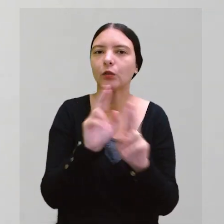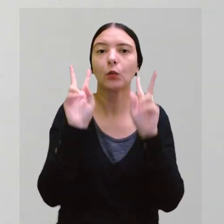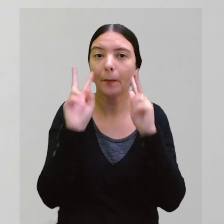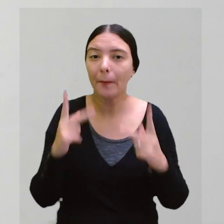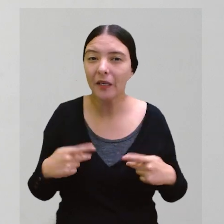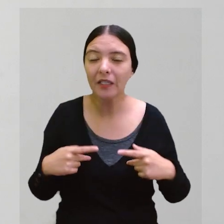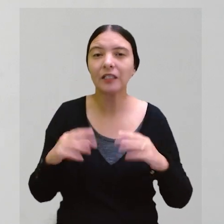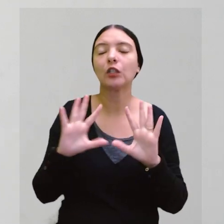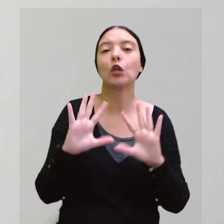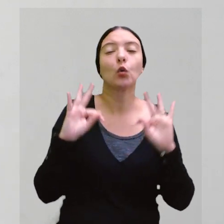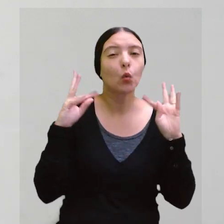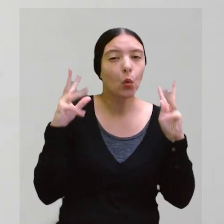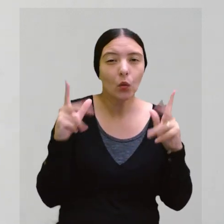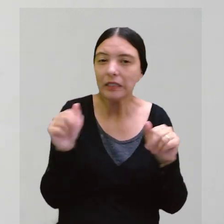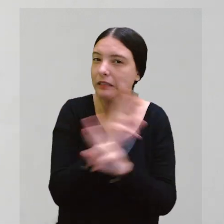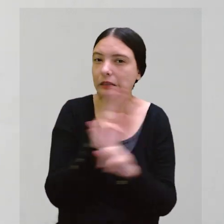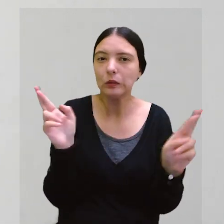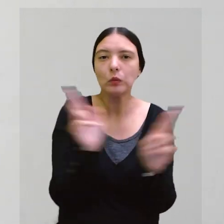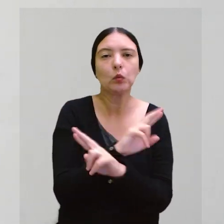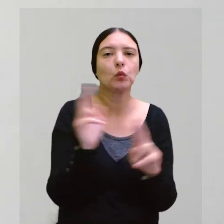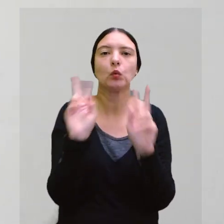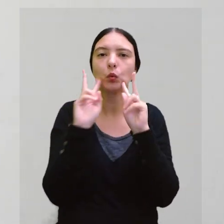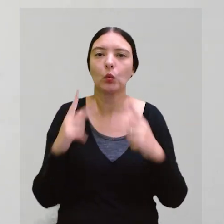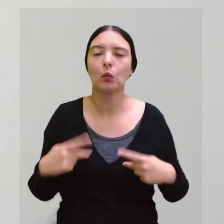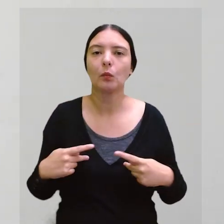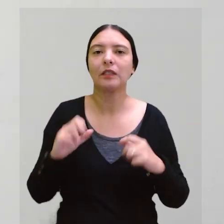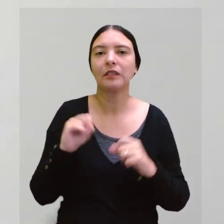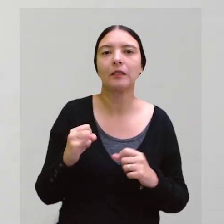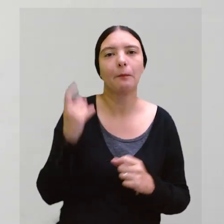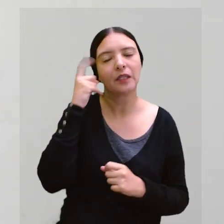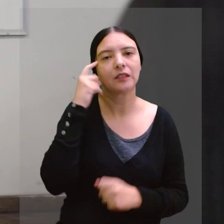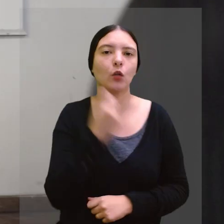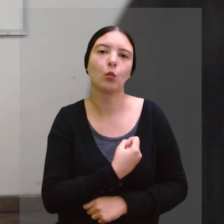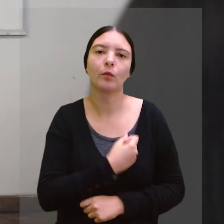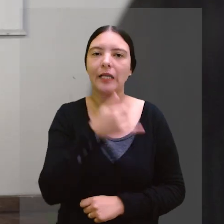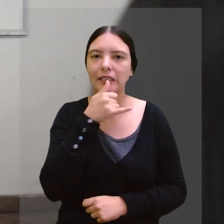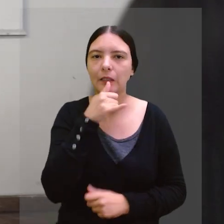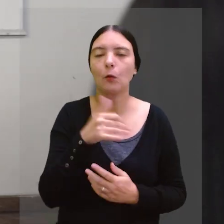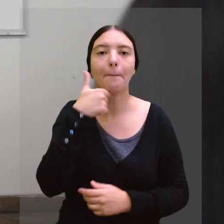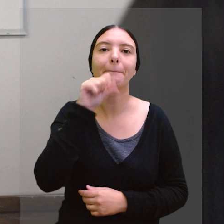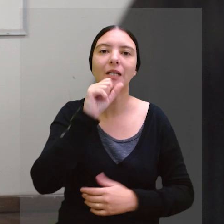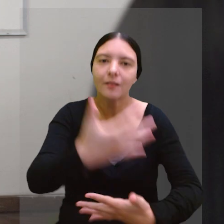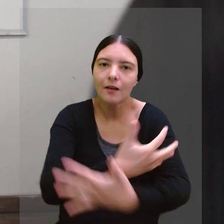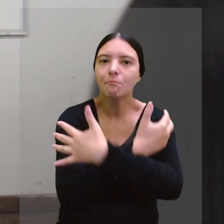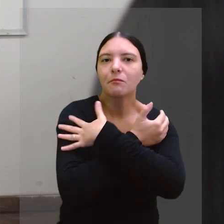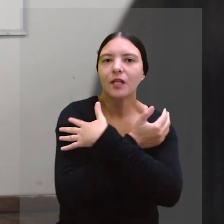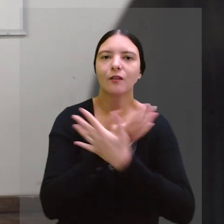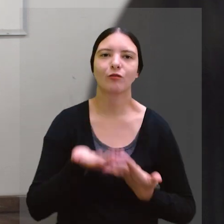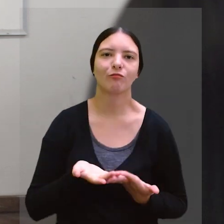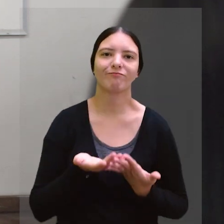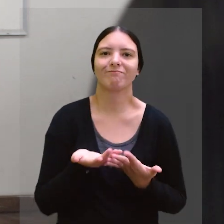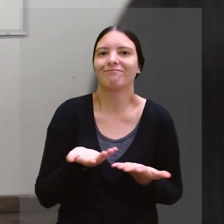humanas, tocar todas as relações humanas com alguma coisa quantitativa. O abraço materno, por exemplo, não tem preço